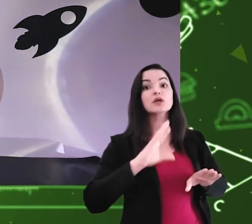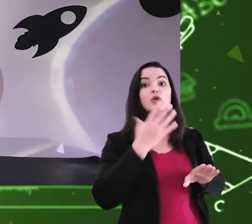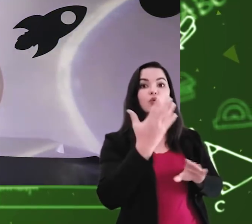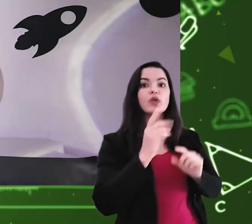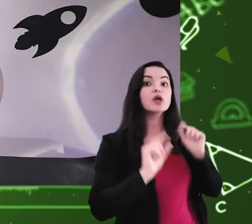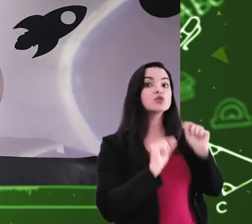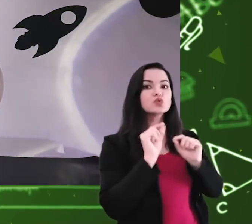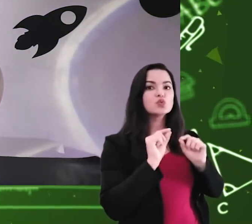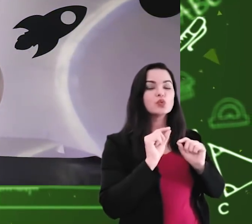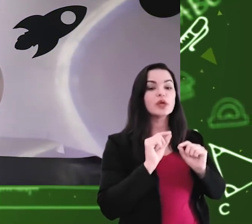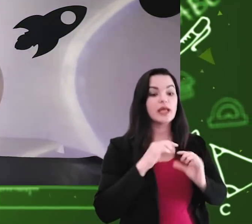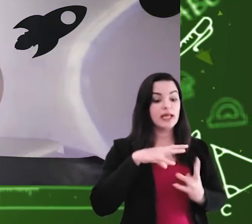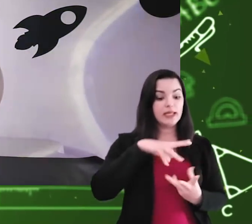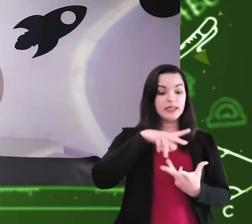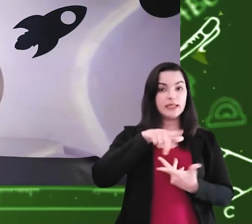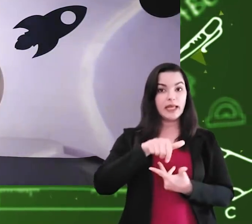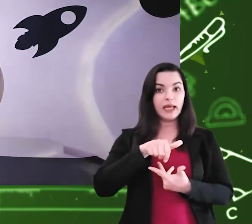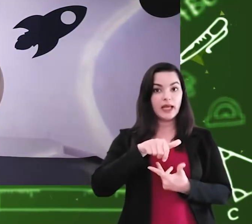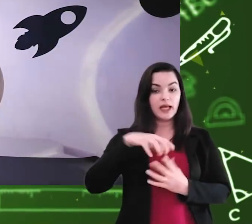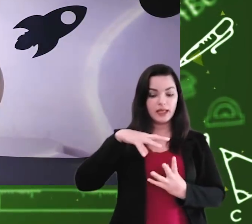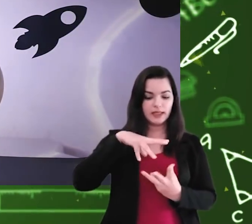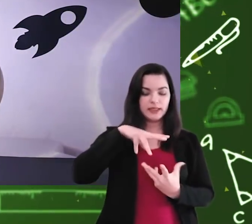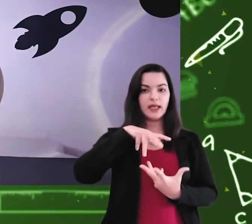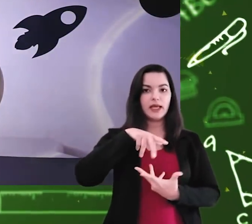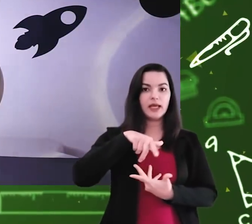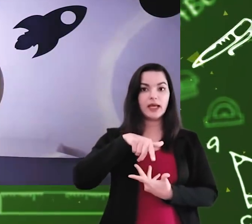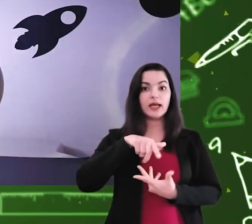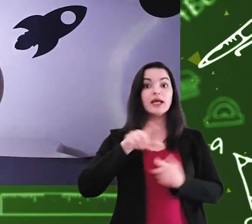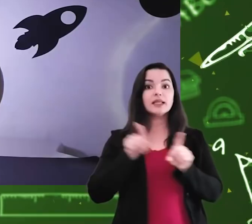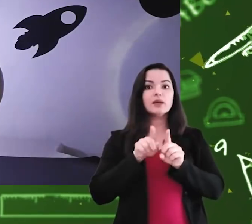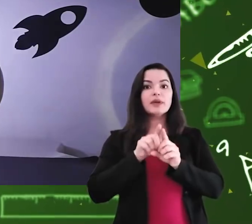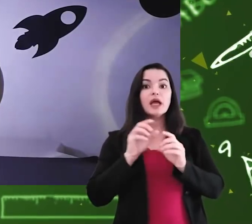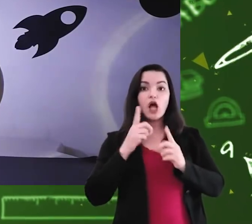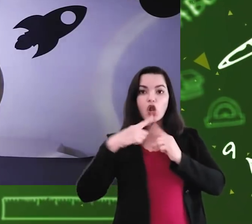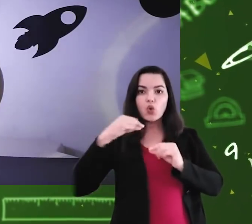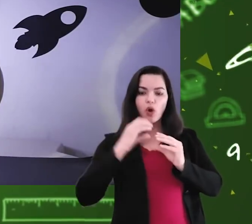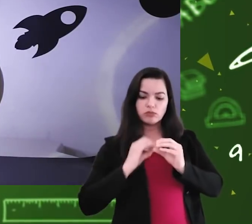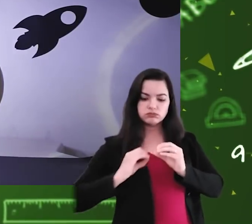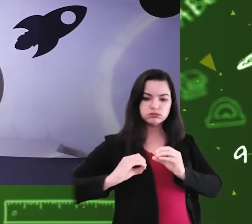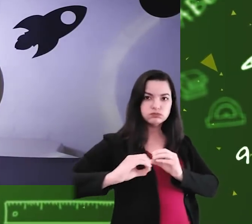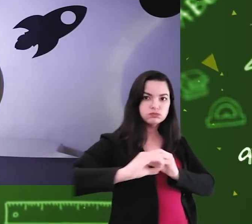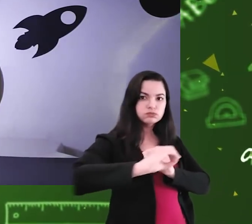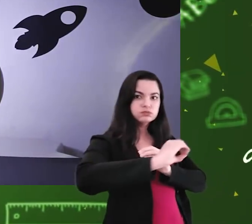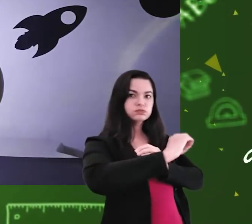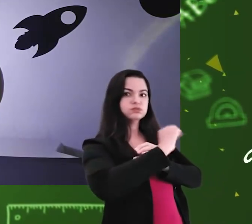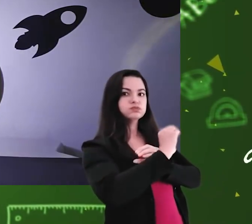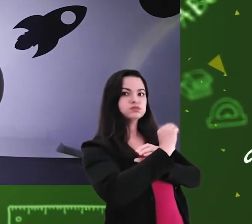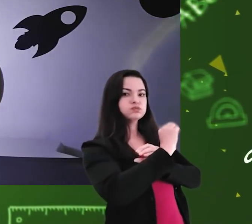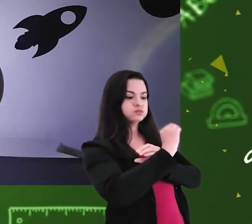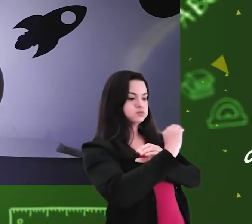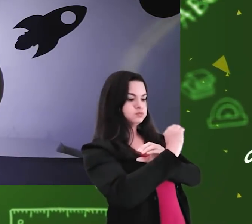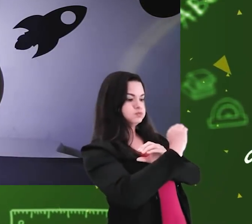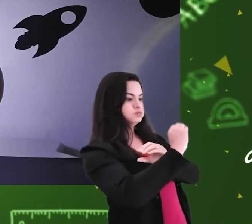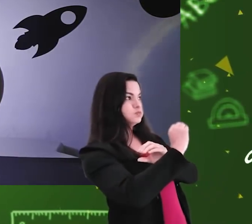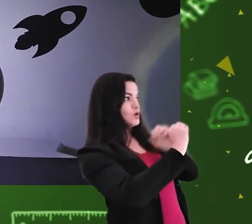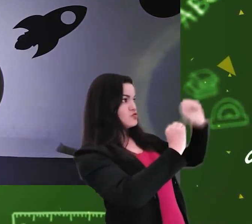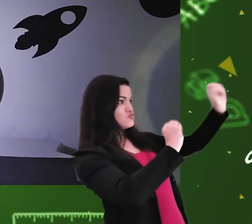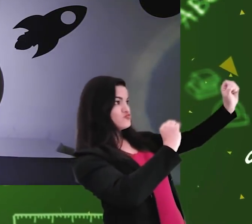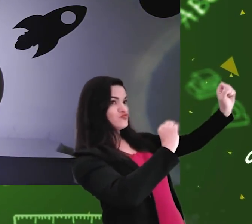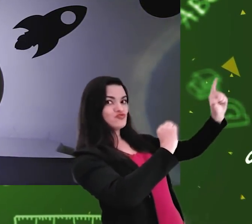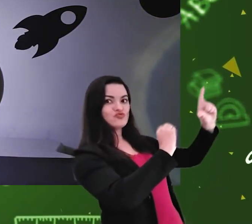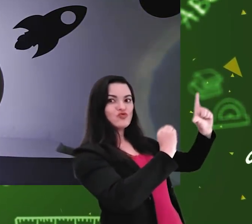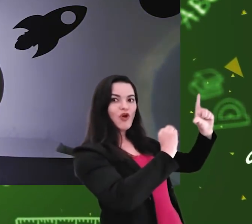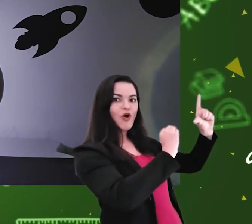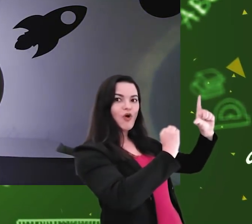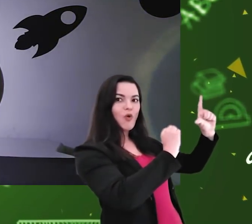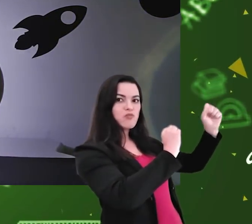Sol. Observem que do jeito que está, a Lua, ela está bloqueando a